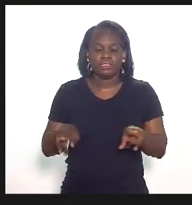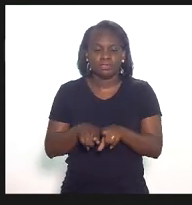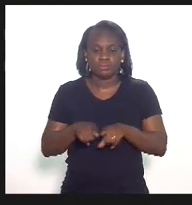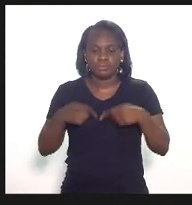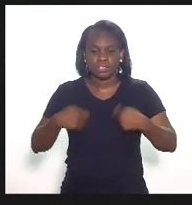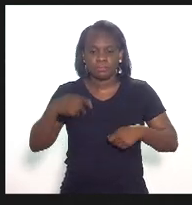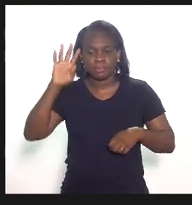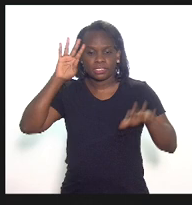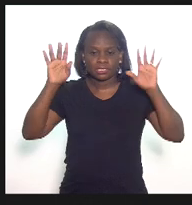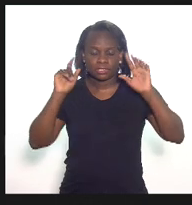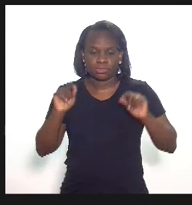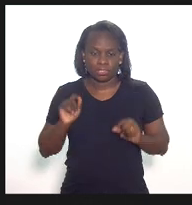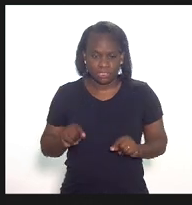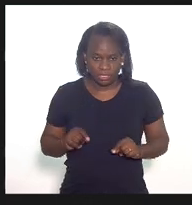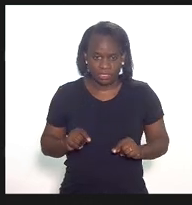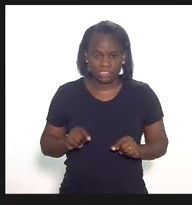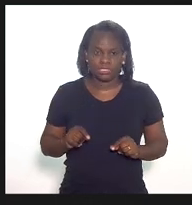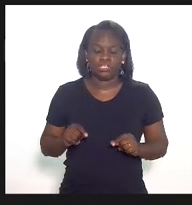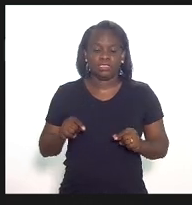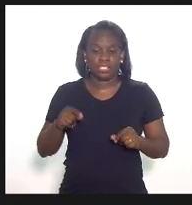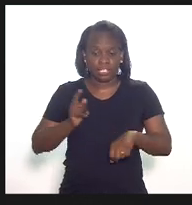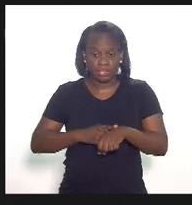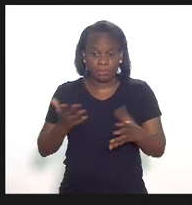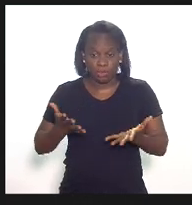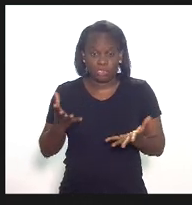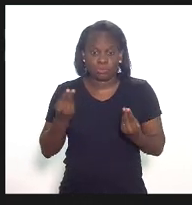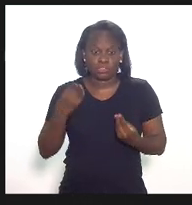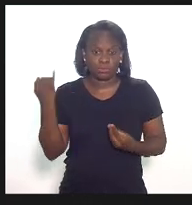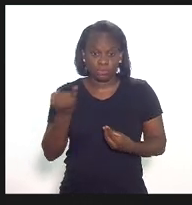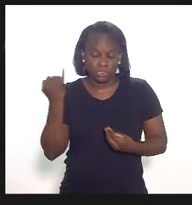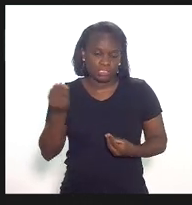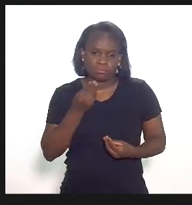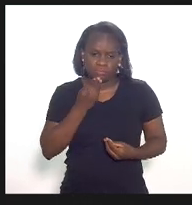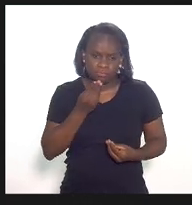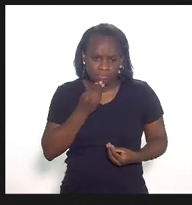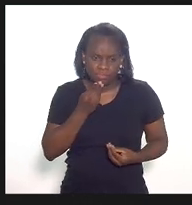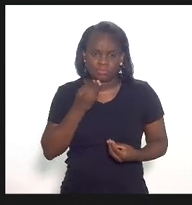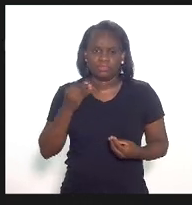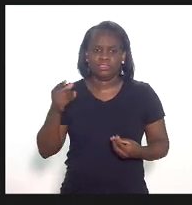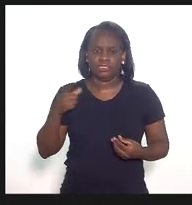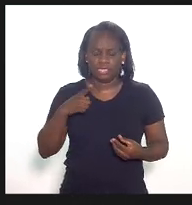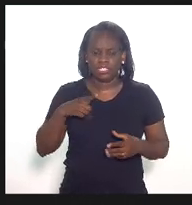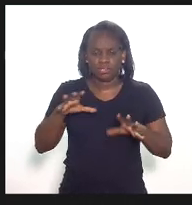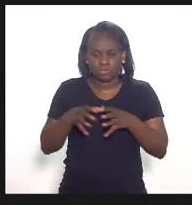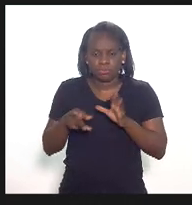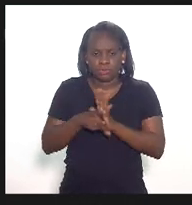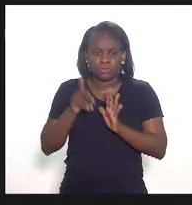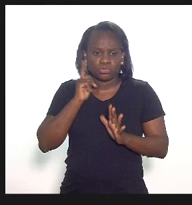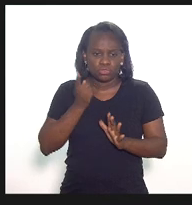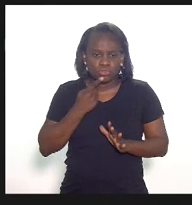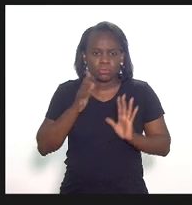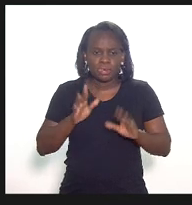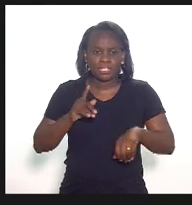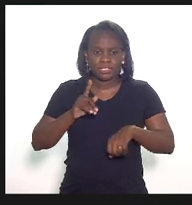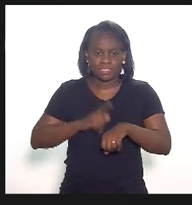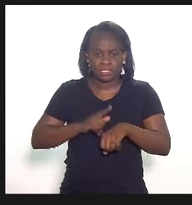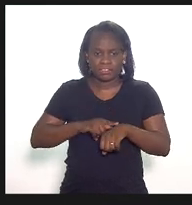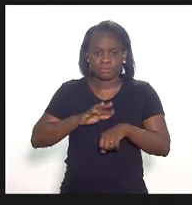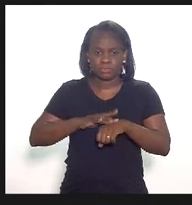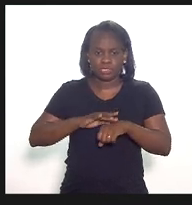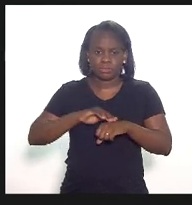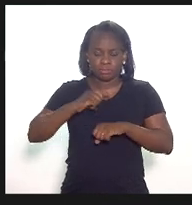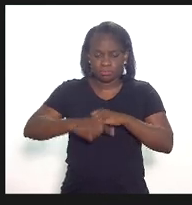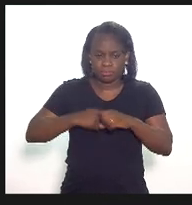pensar no seguinte, num momento de extrema importância, óbvio, a inclusão dos surdos, mas o momento da pandemia agravou